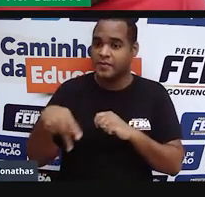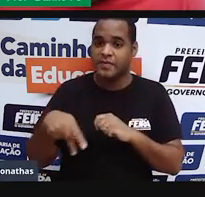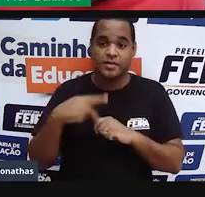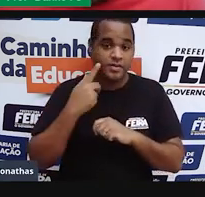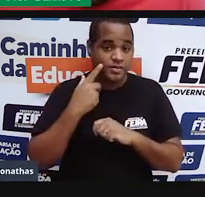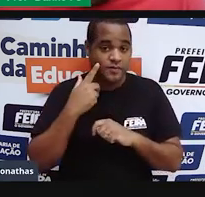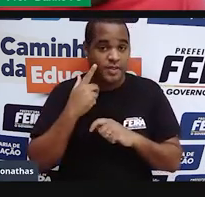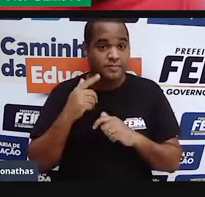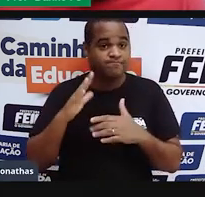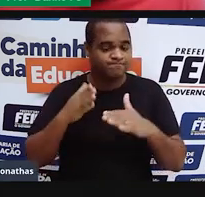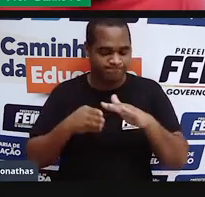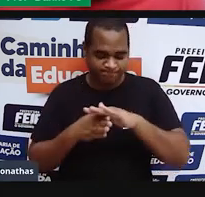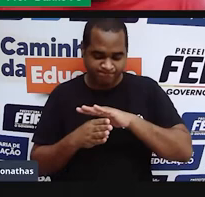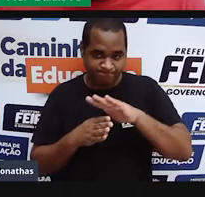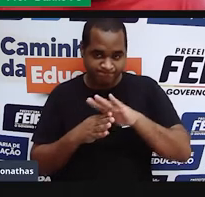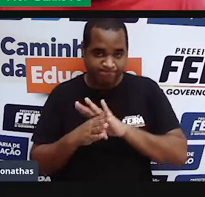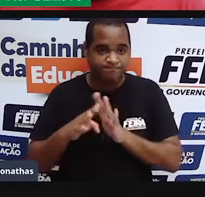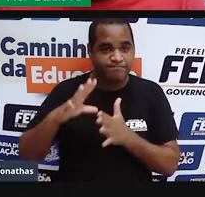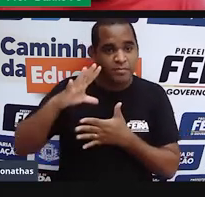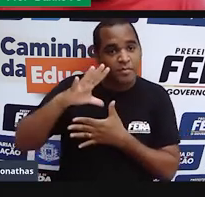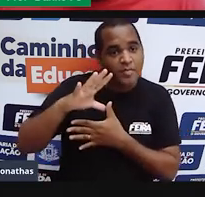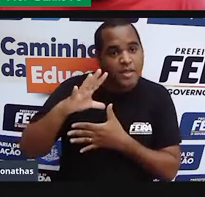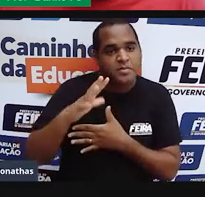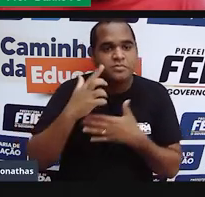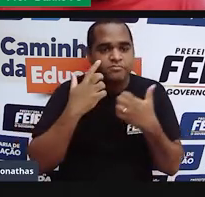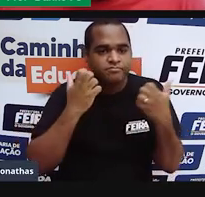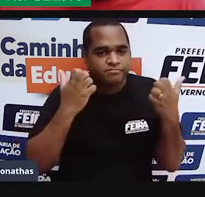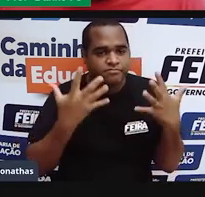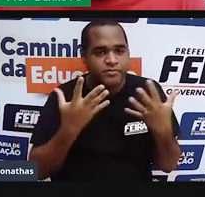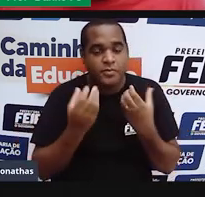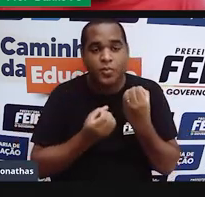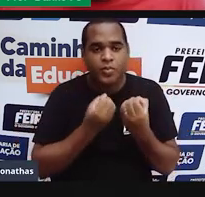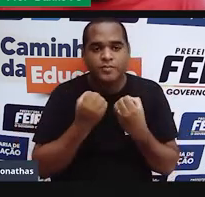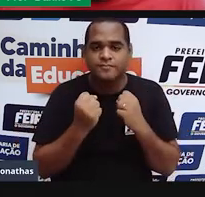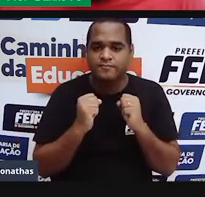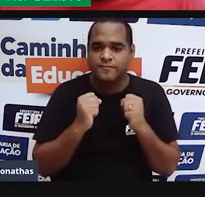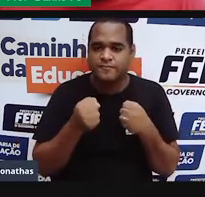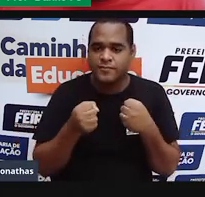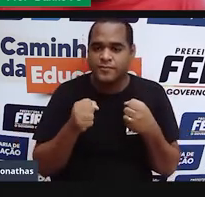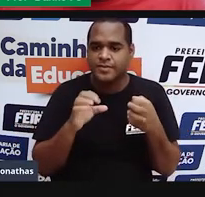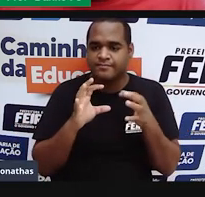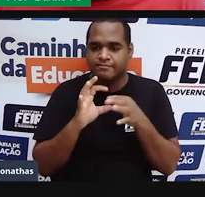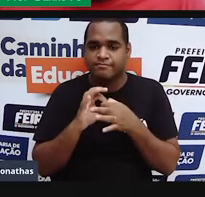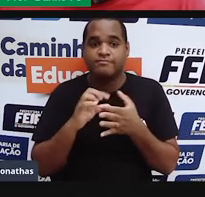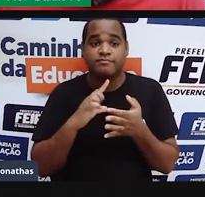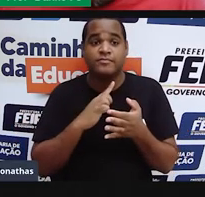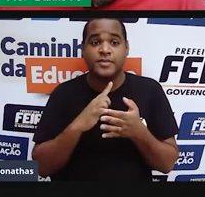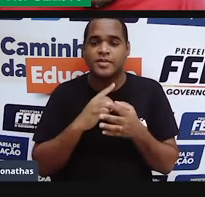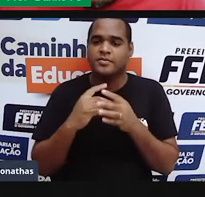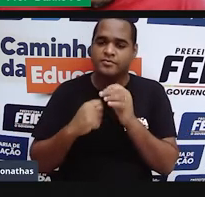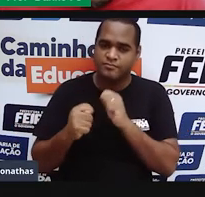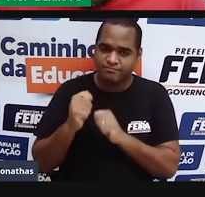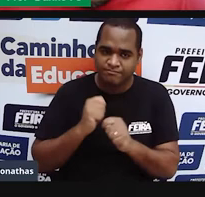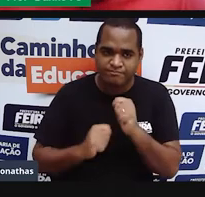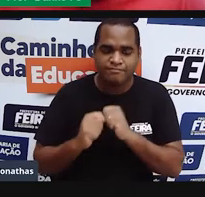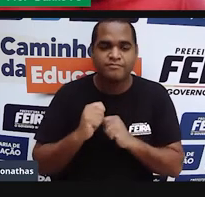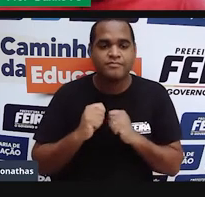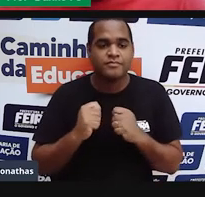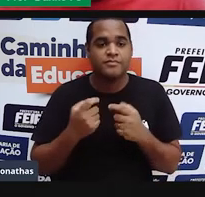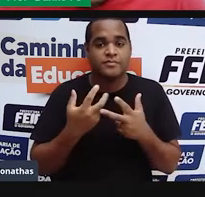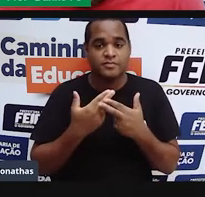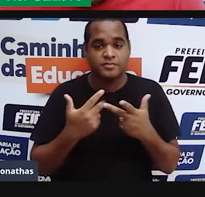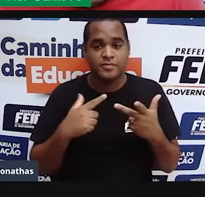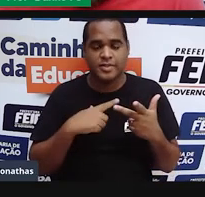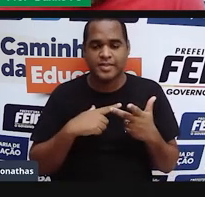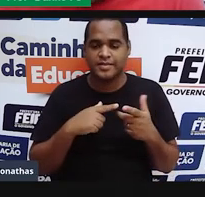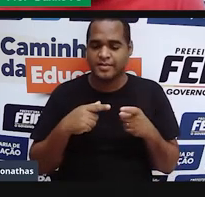agora acesso ao mar para poder fortalecer mais ainda a sua economia. E aí